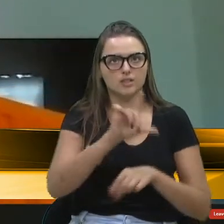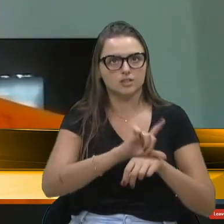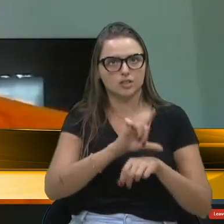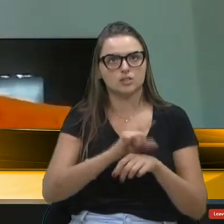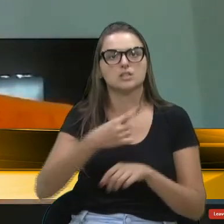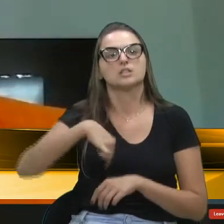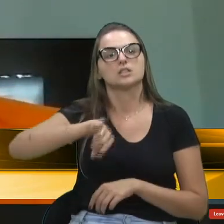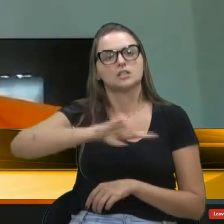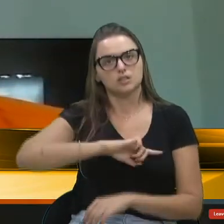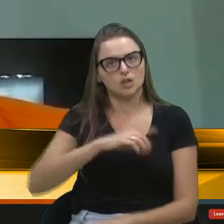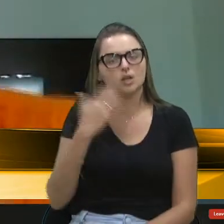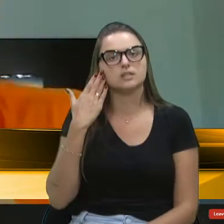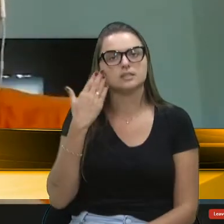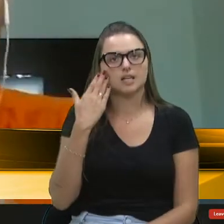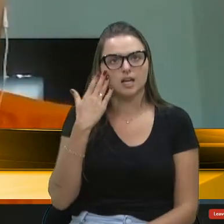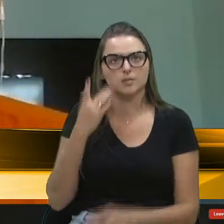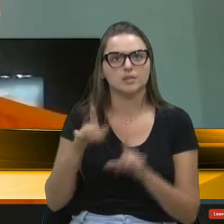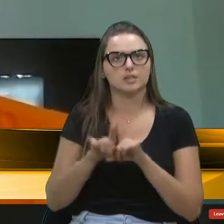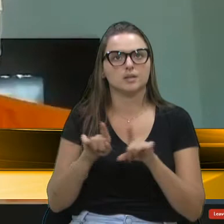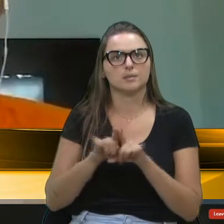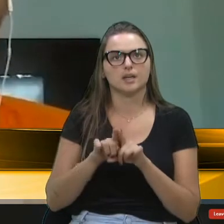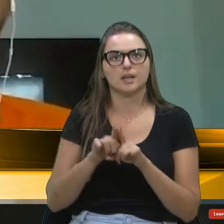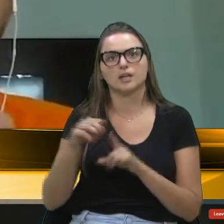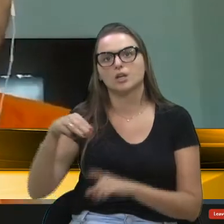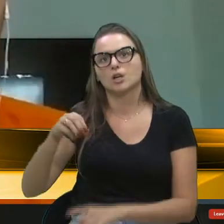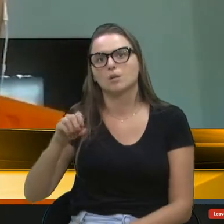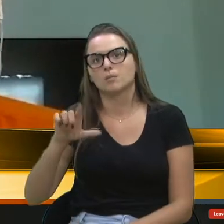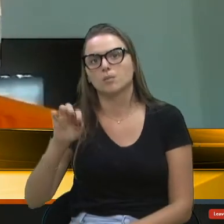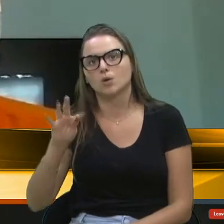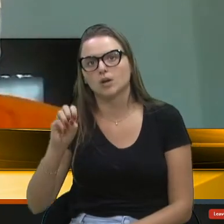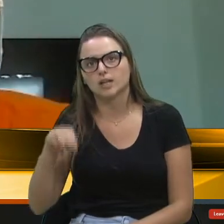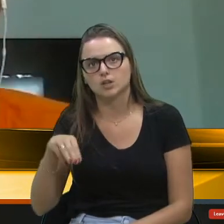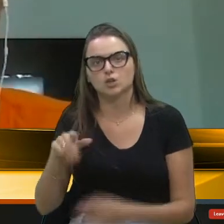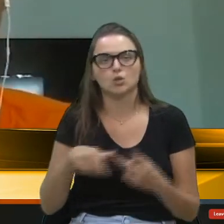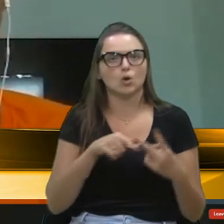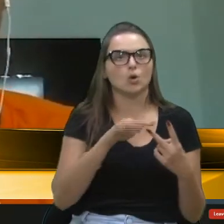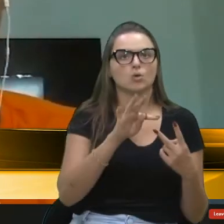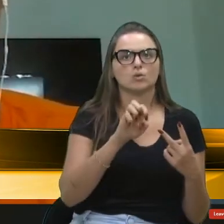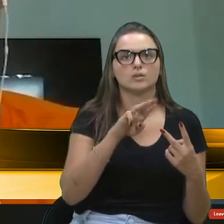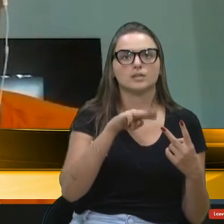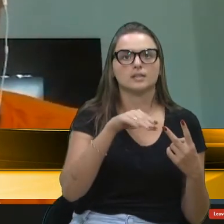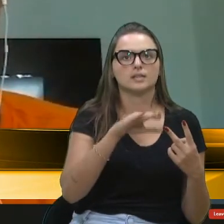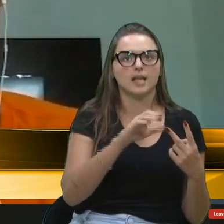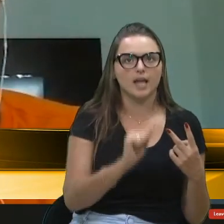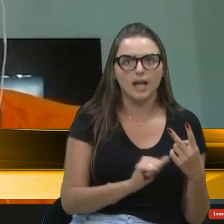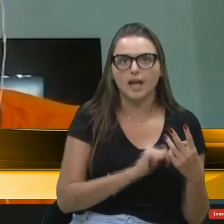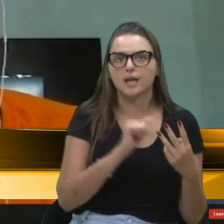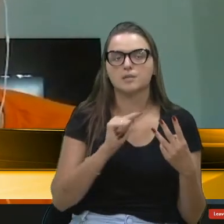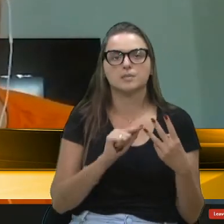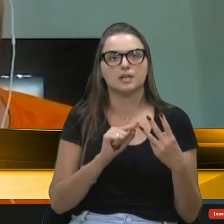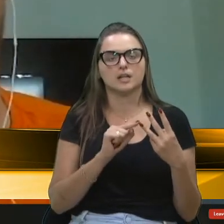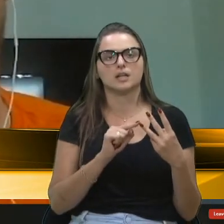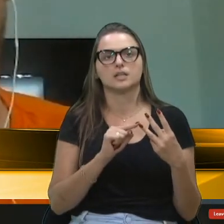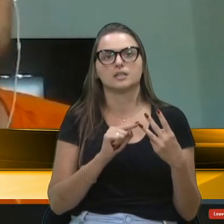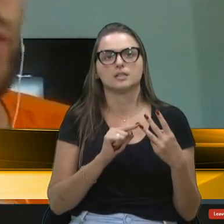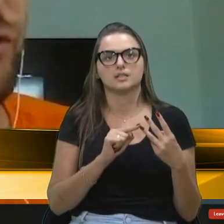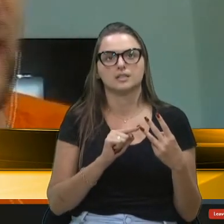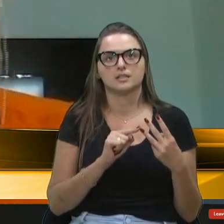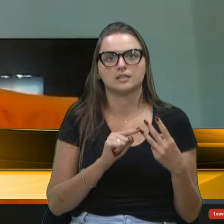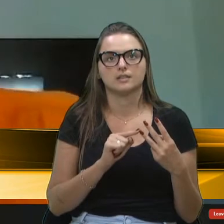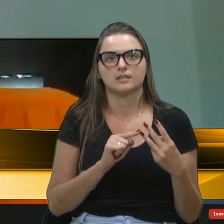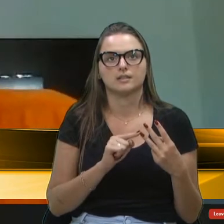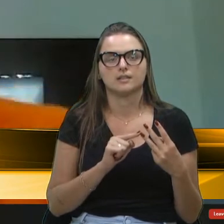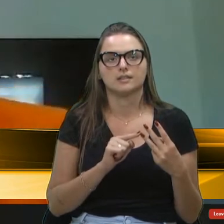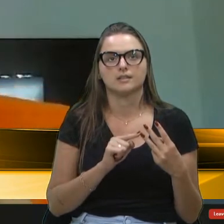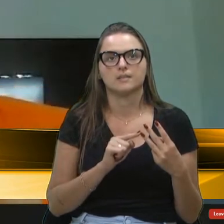gente sabe que às vezes a questão de um moletomzinho, uma térmica, às vezes o